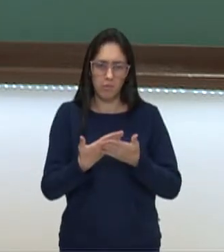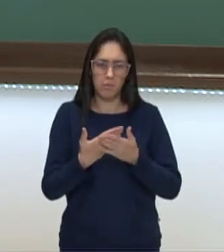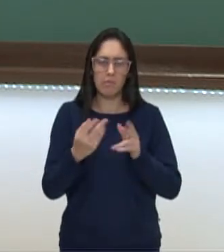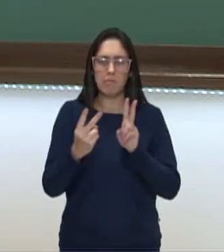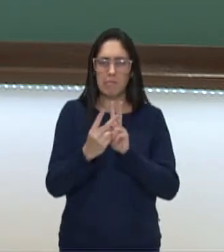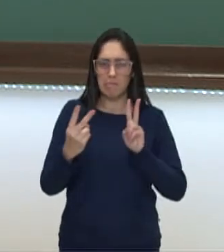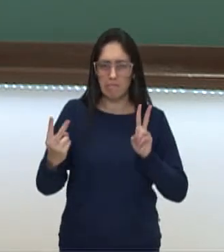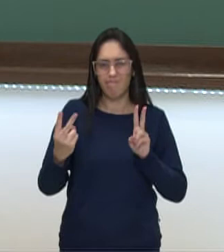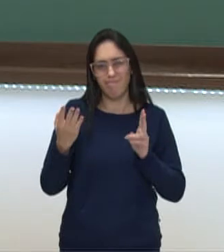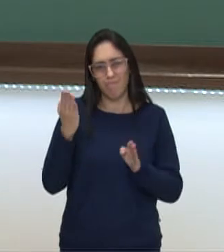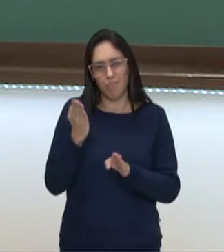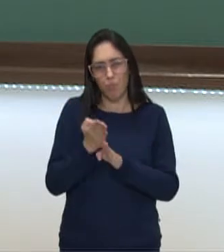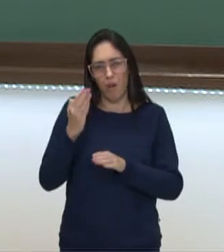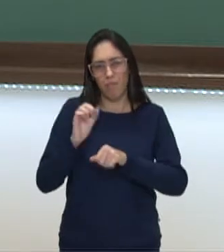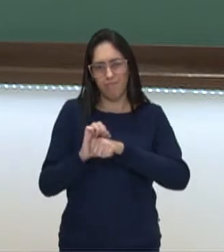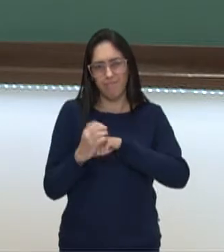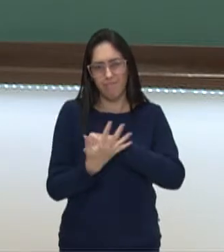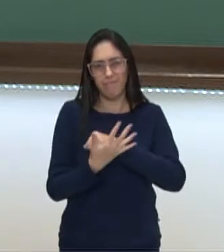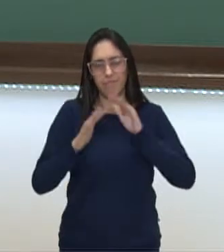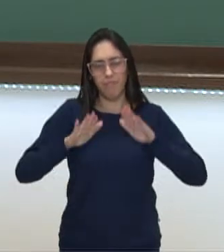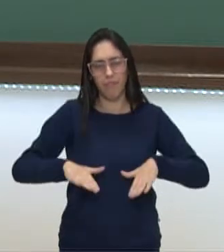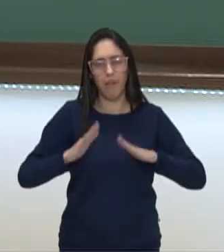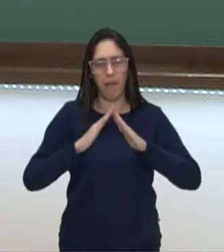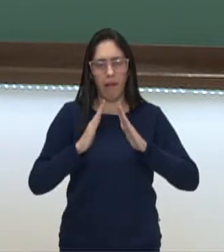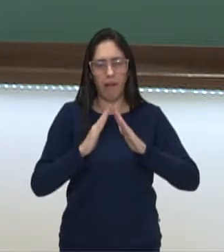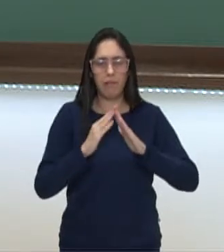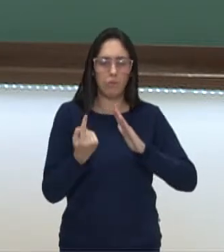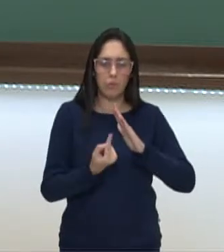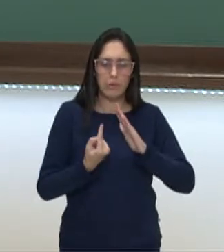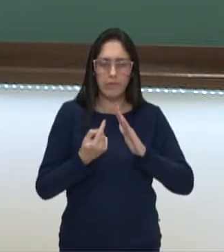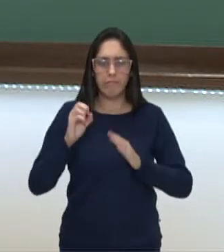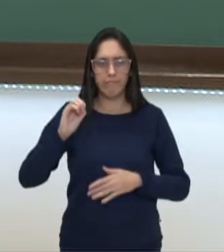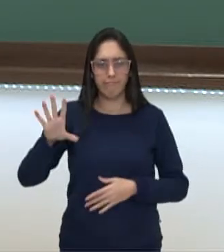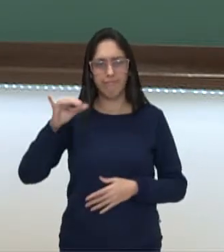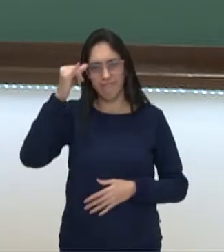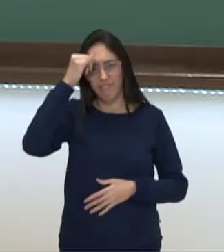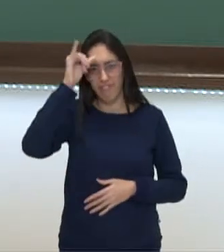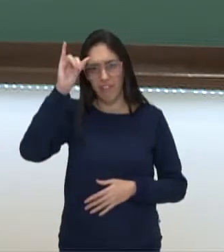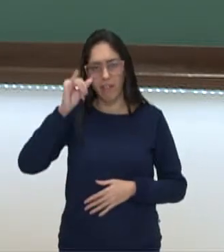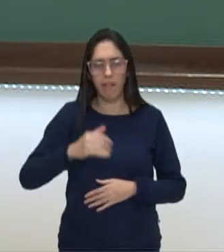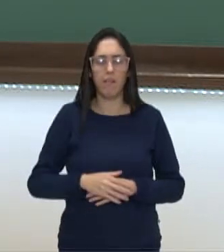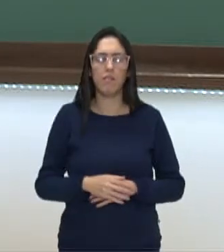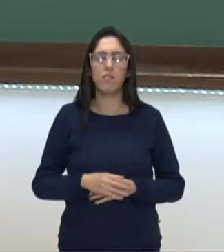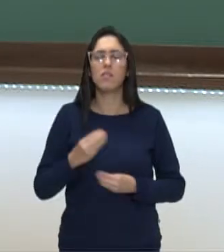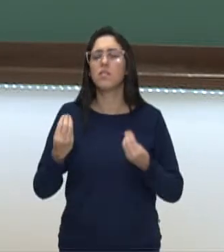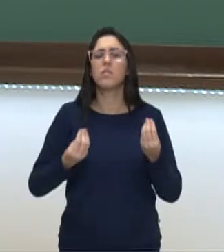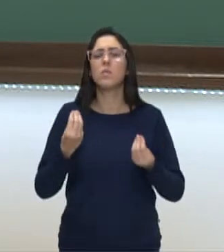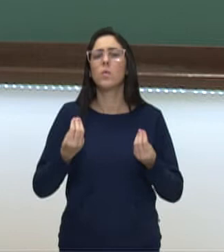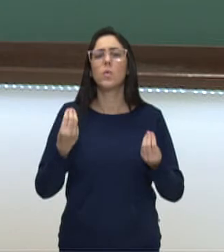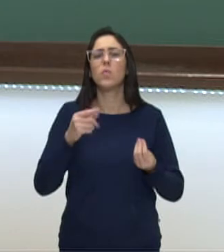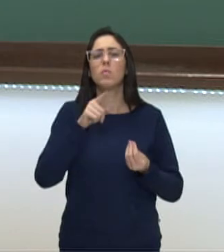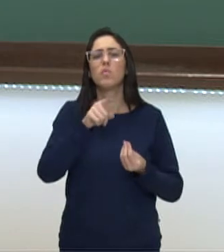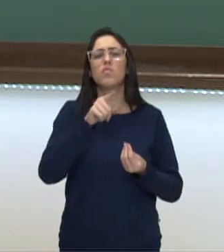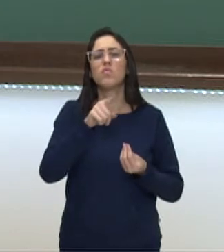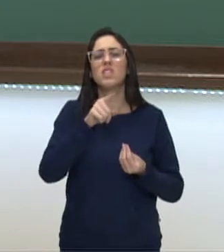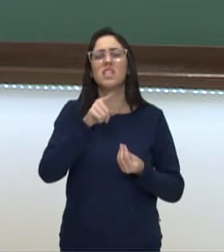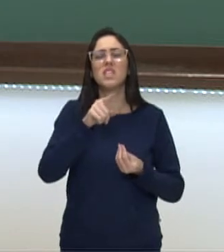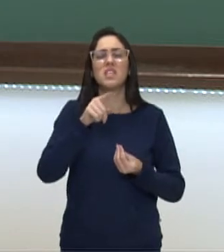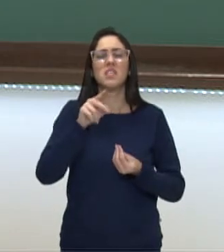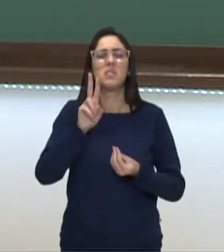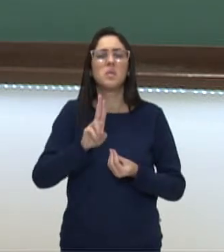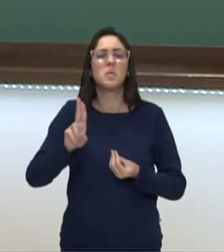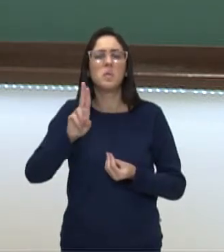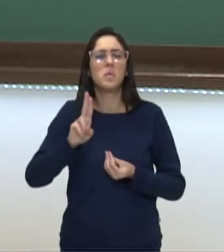da pandemia, esse isolamento que se faz necessário, como que estão, né? Como que está a rotina de